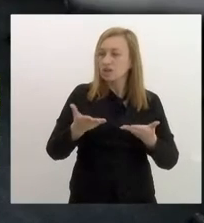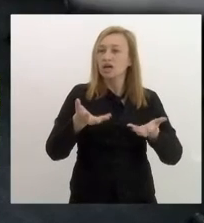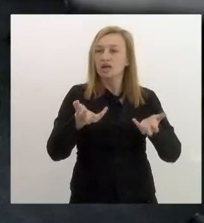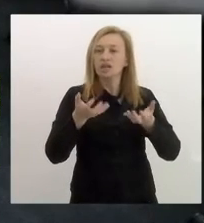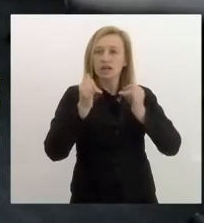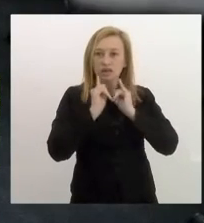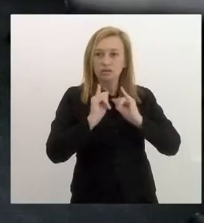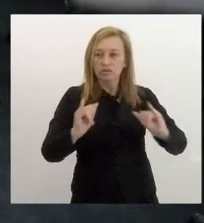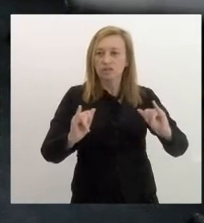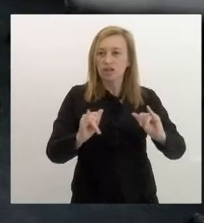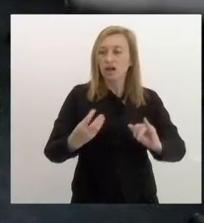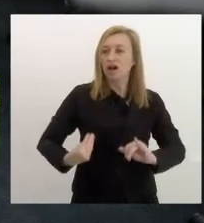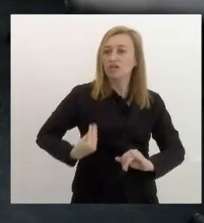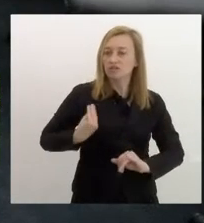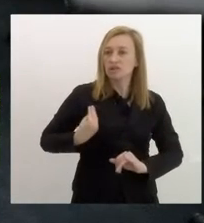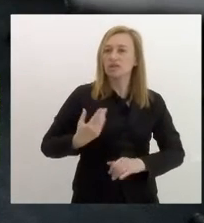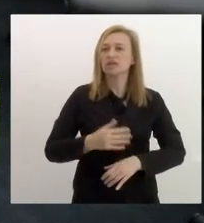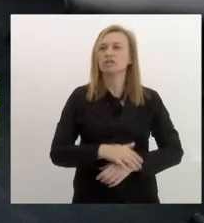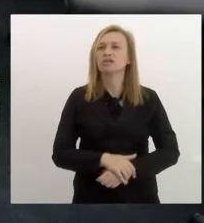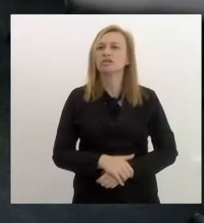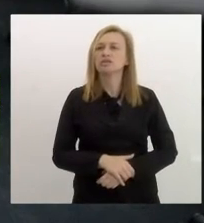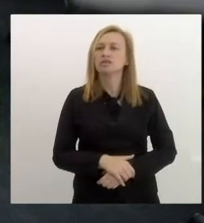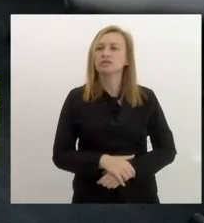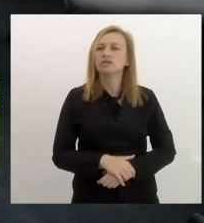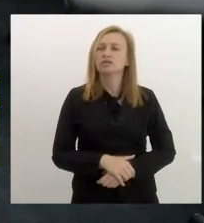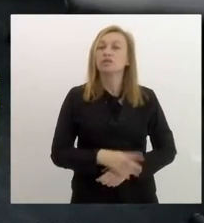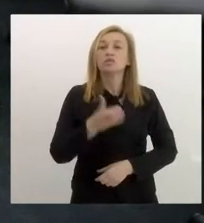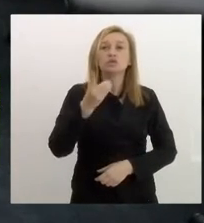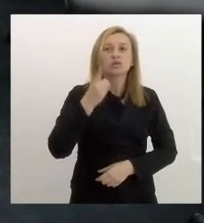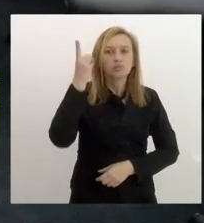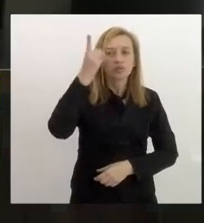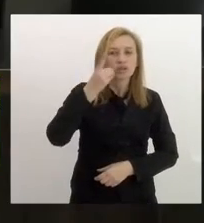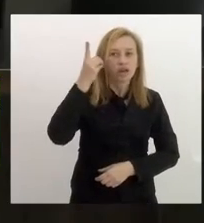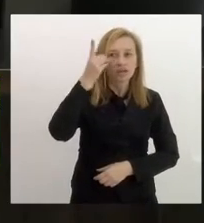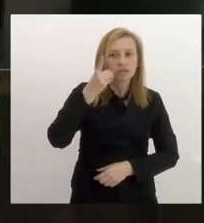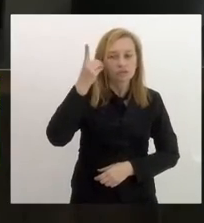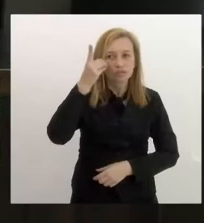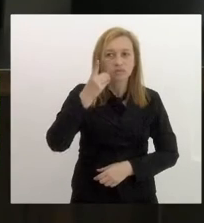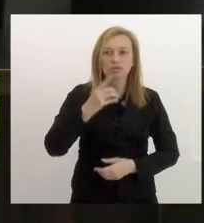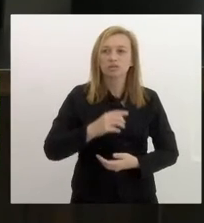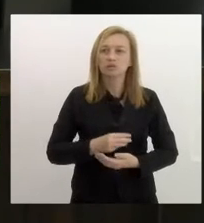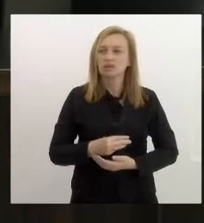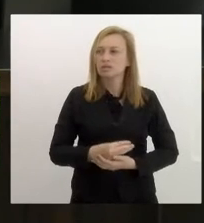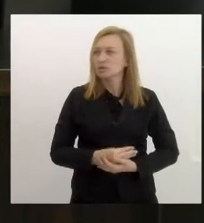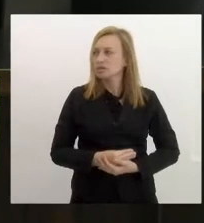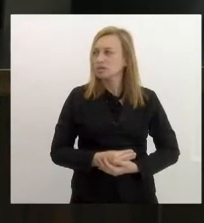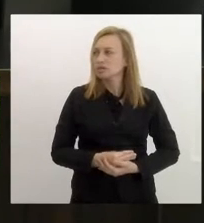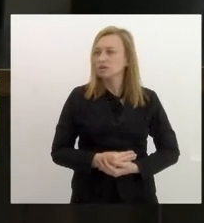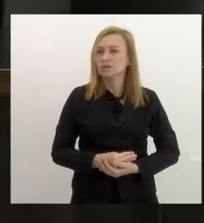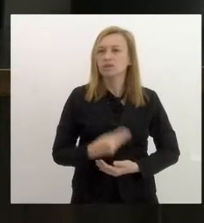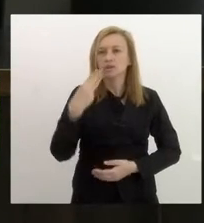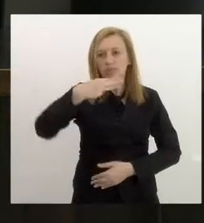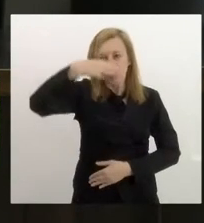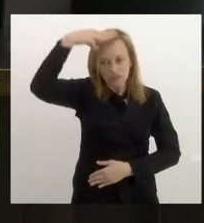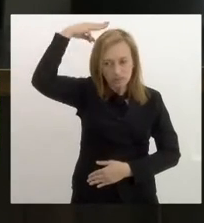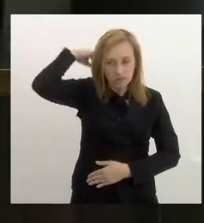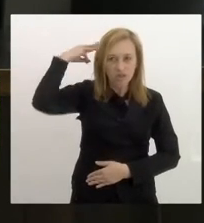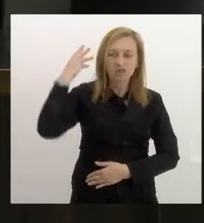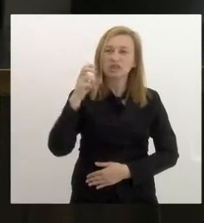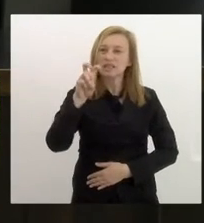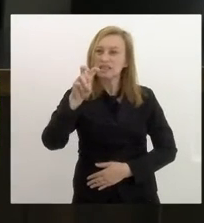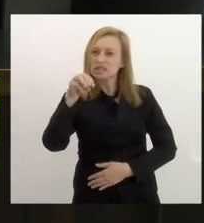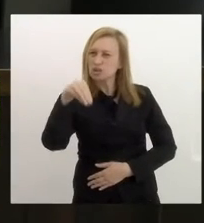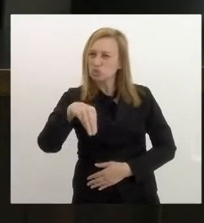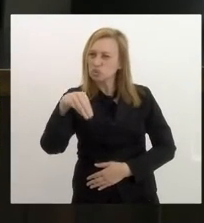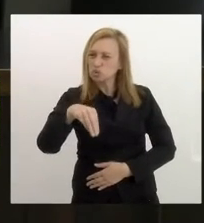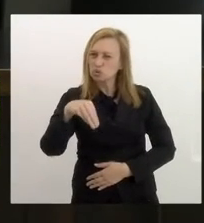anunciar a presença do deputado Márcio Pacheco E daqui